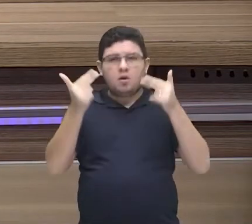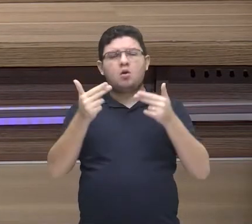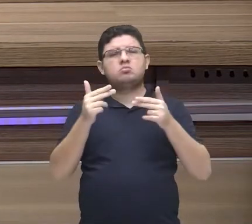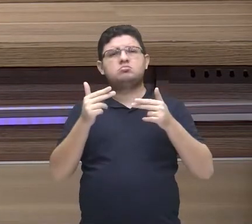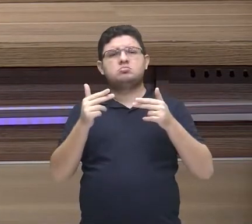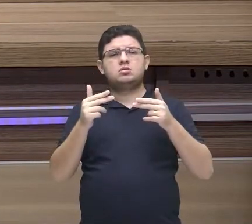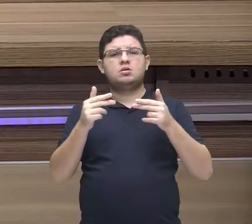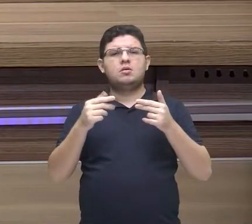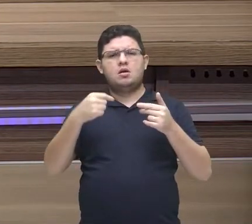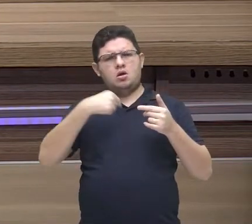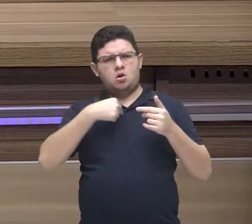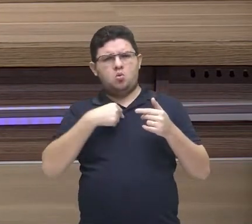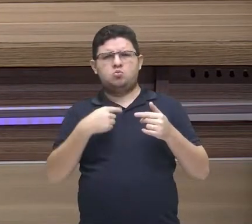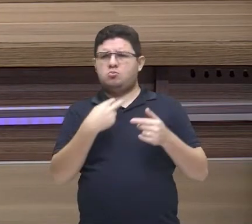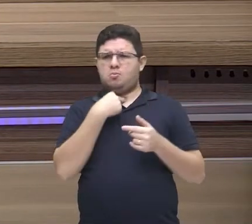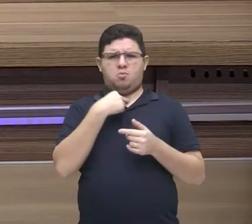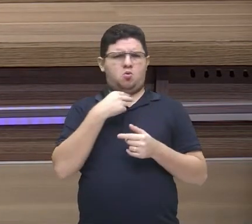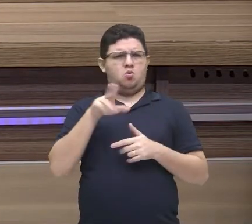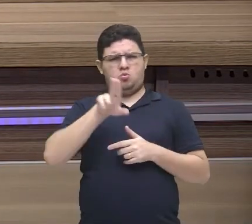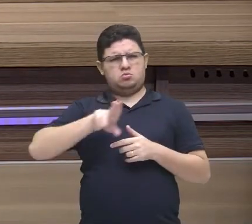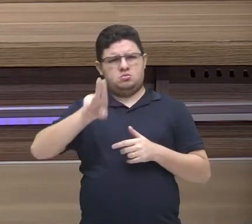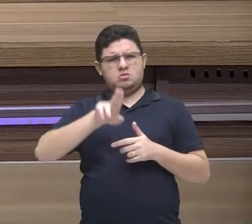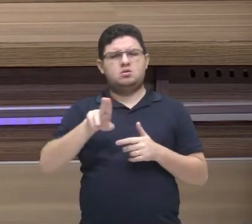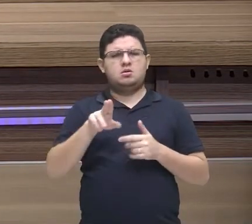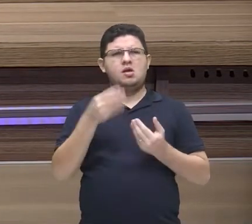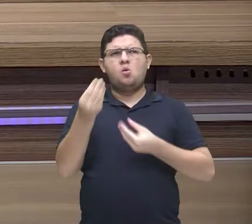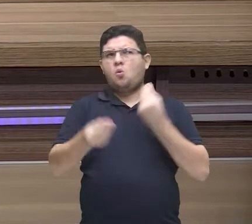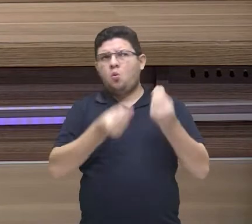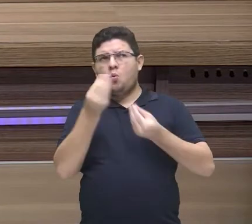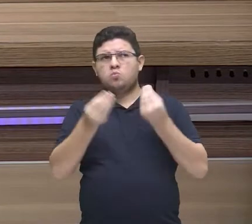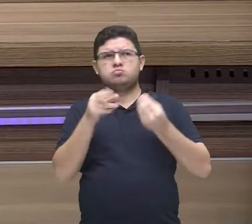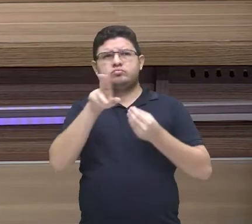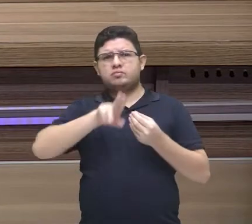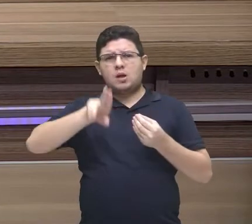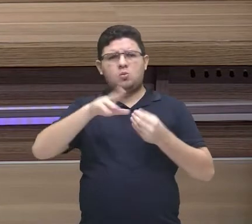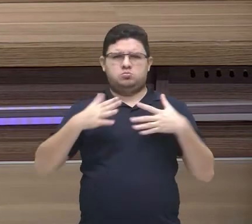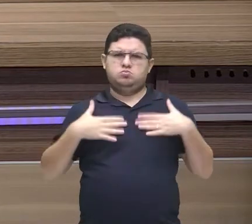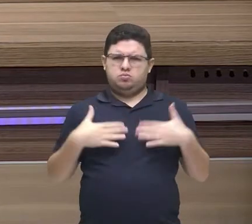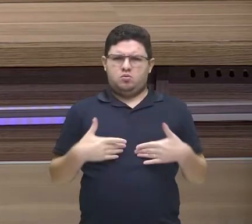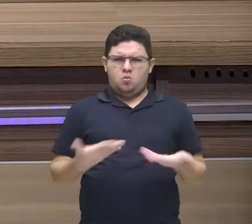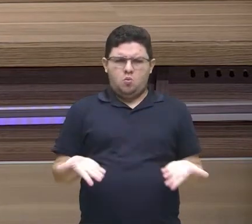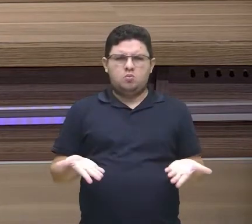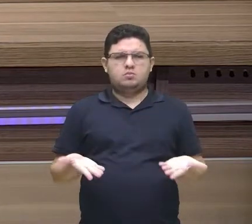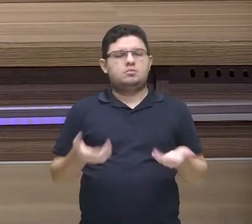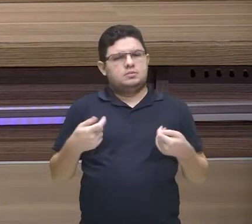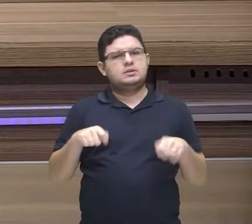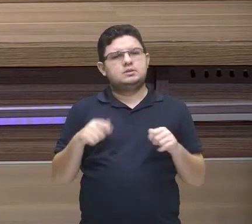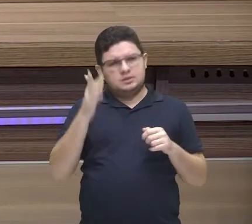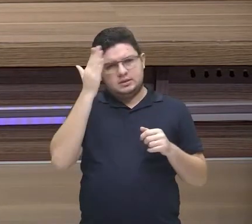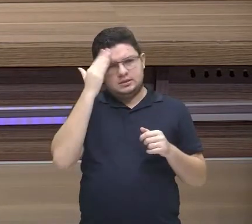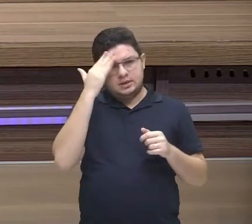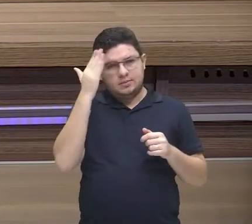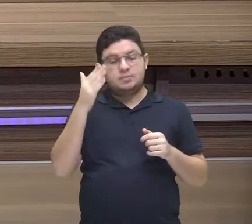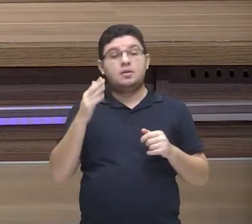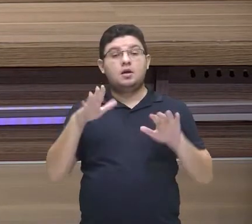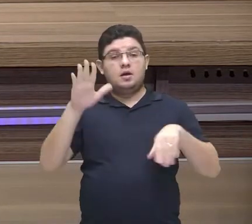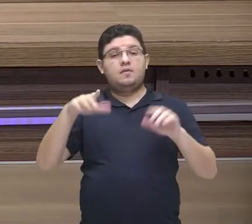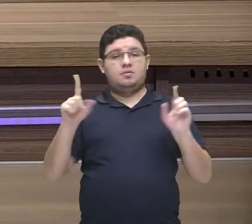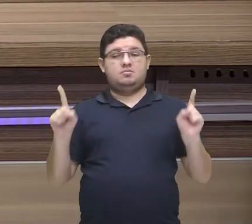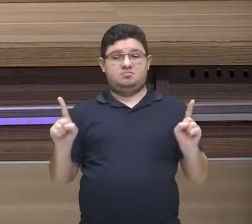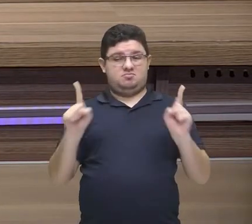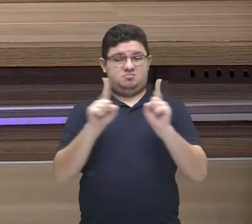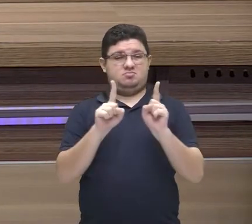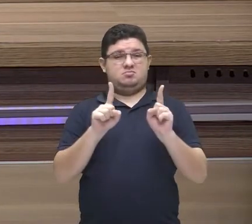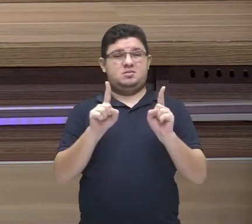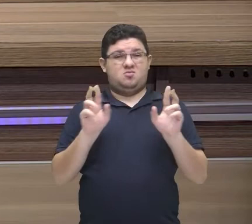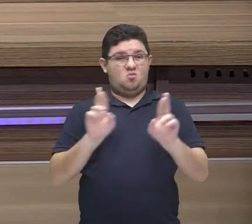que eu não posso usar? Como que se vai usar? Tem que saber. Porque quando esses meninos começam a se relacionar,